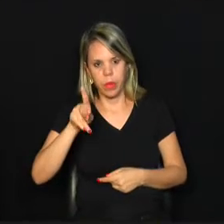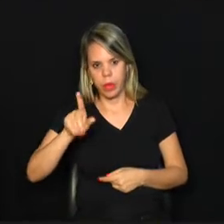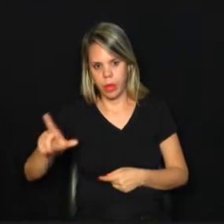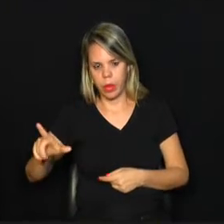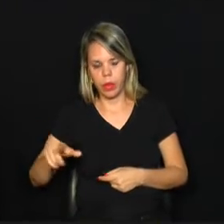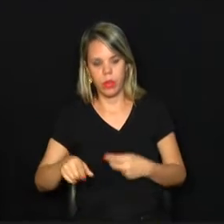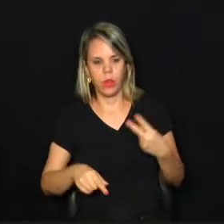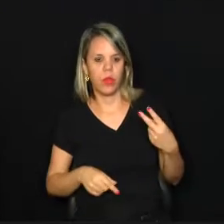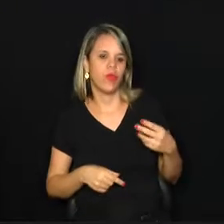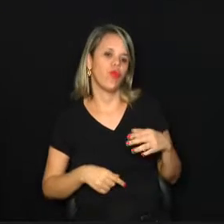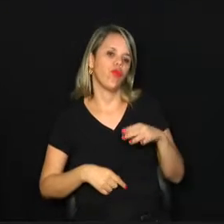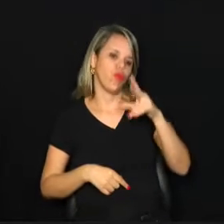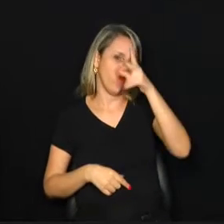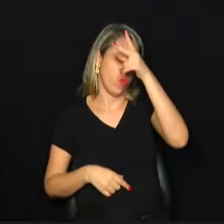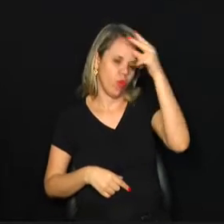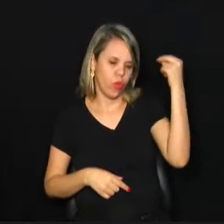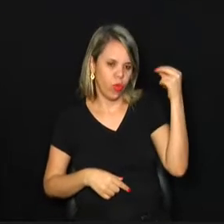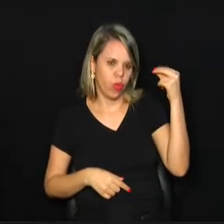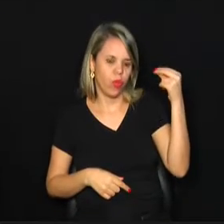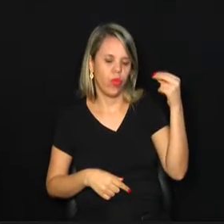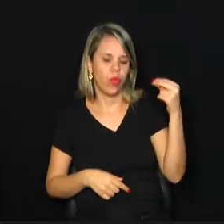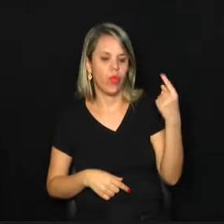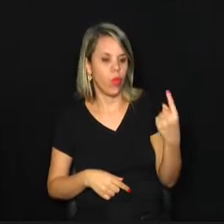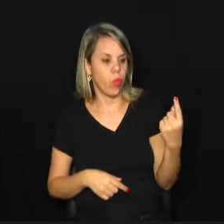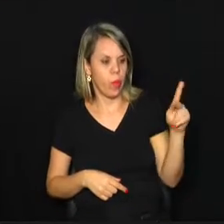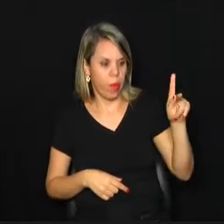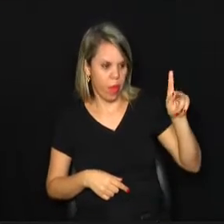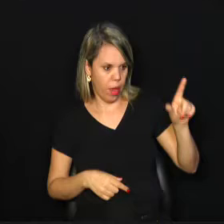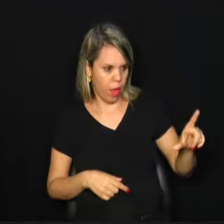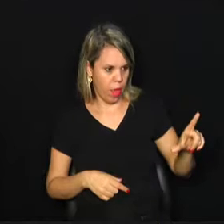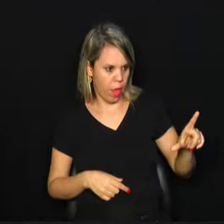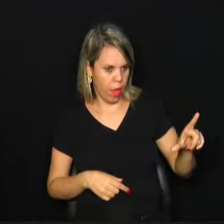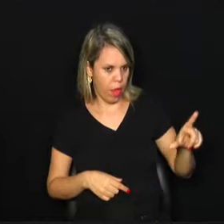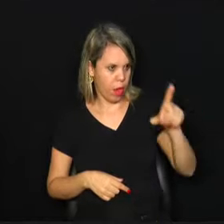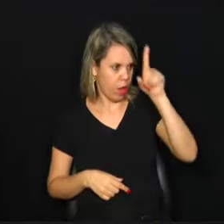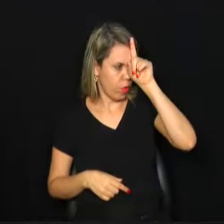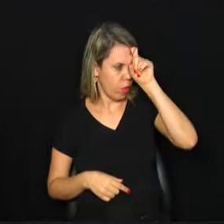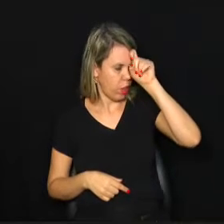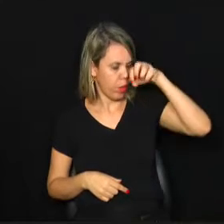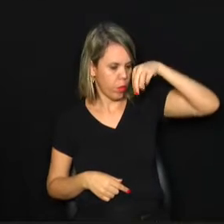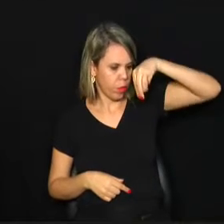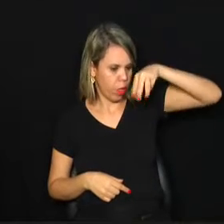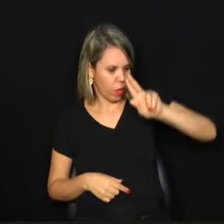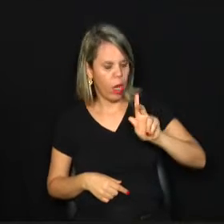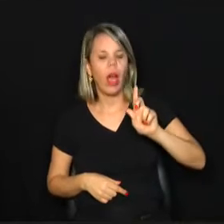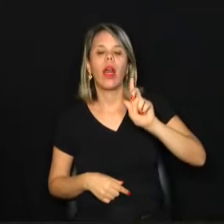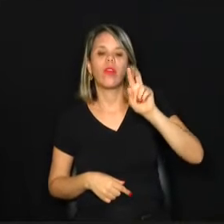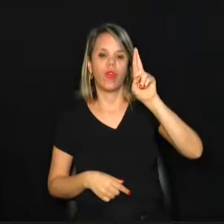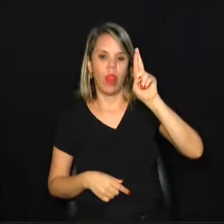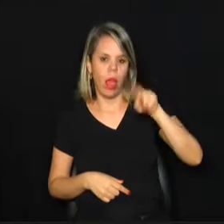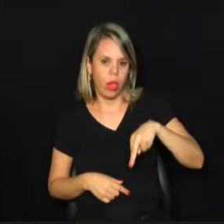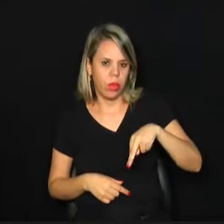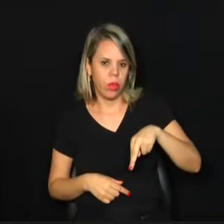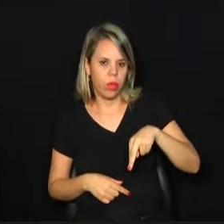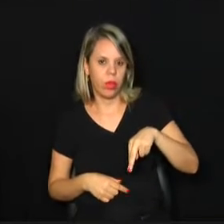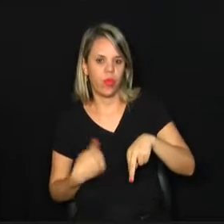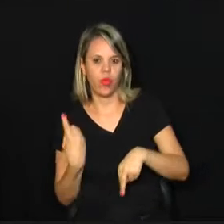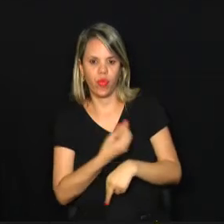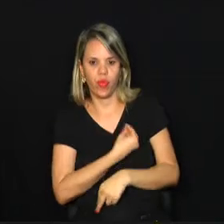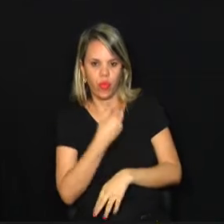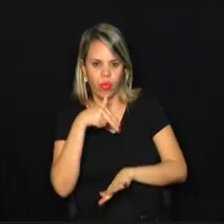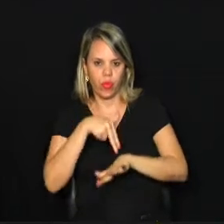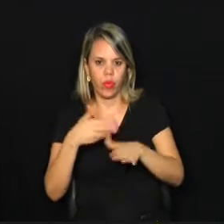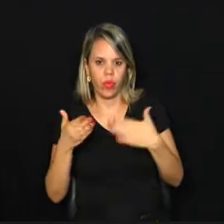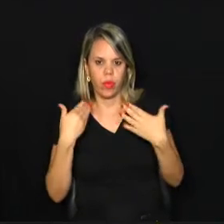do Executivo de modo geral e um PL para a rede Mário Gatti. Então, é por essa razão que nós estamos aqui